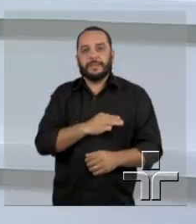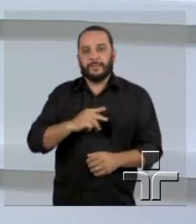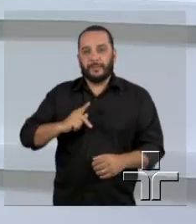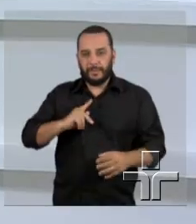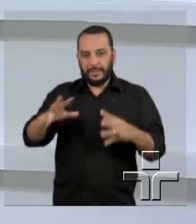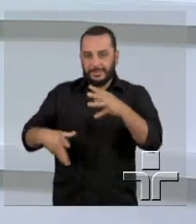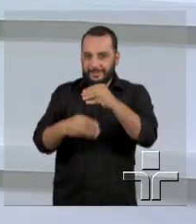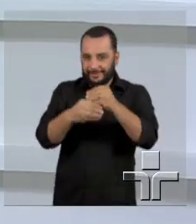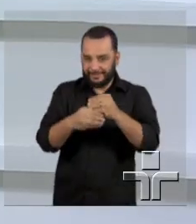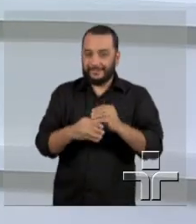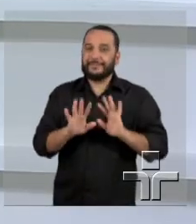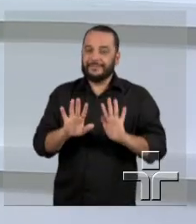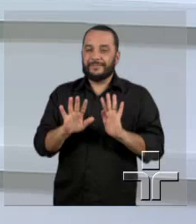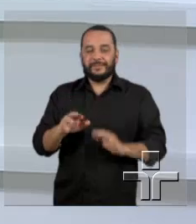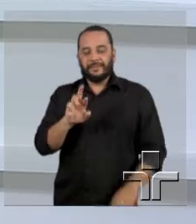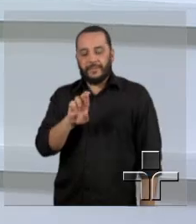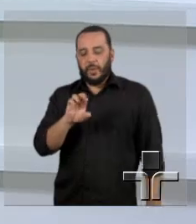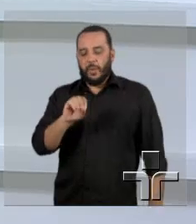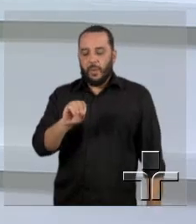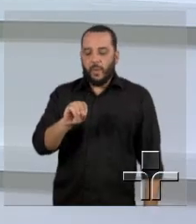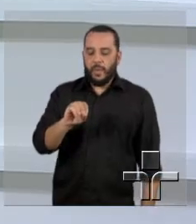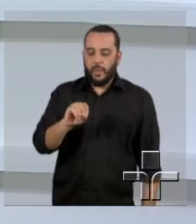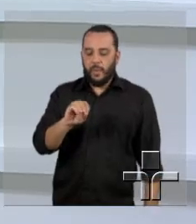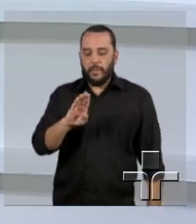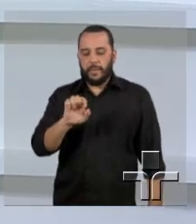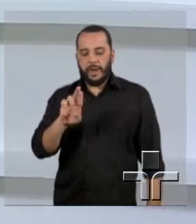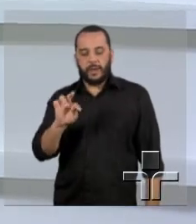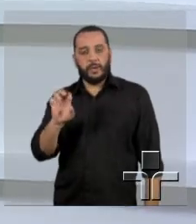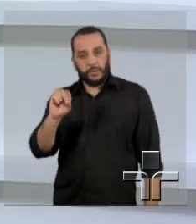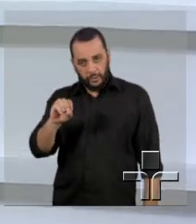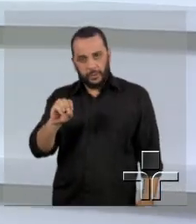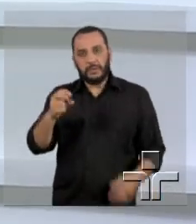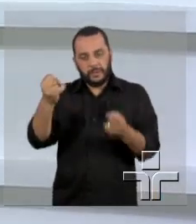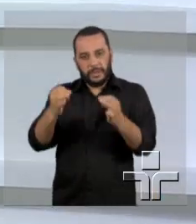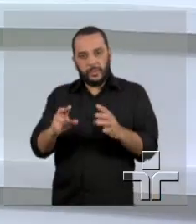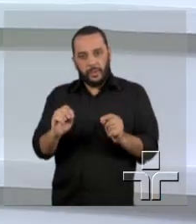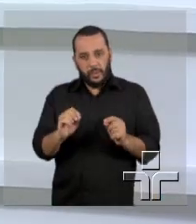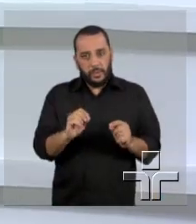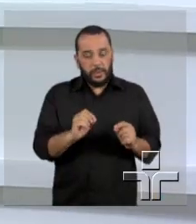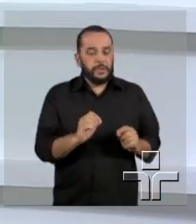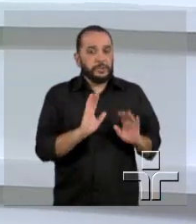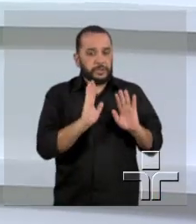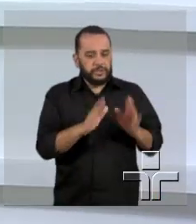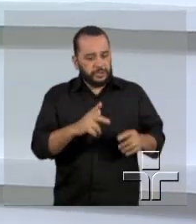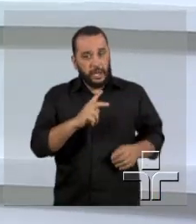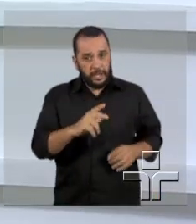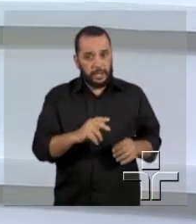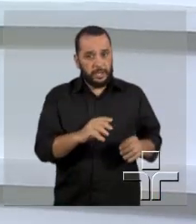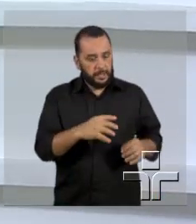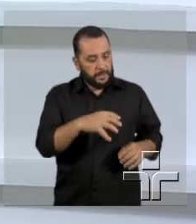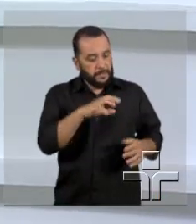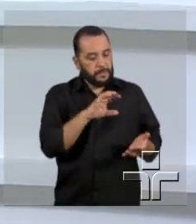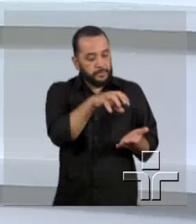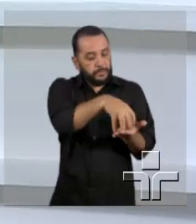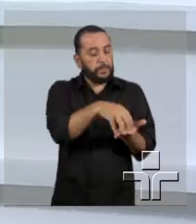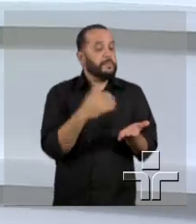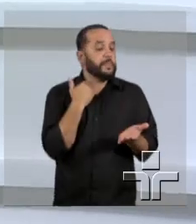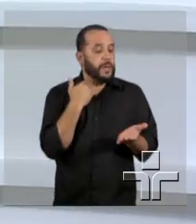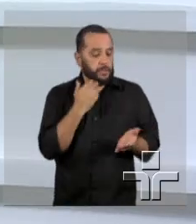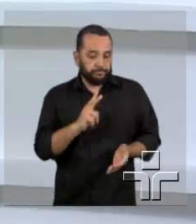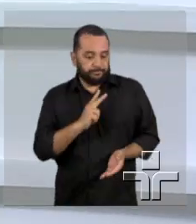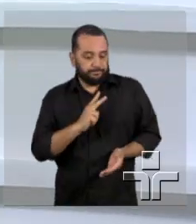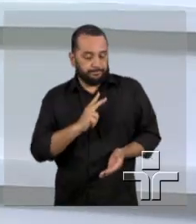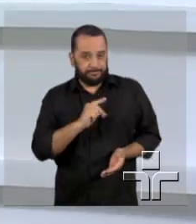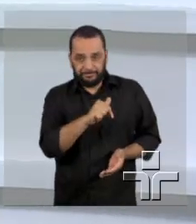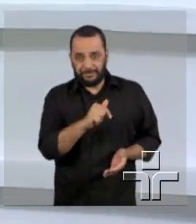como o doutor Roberto D'Amanto mencionou a questão do sigilo bancário, que de fato, antes da Lei Complementar 105, era muito mais